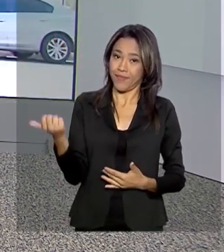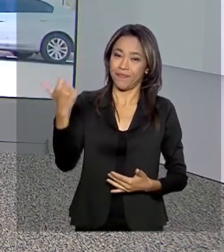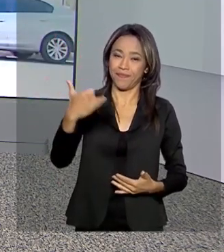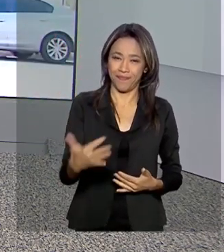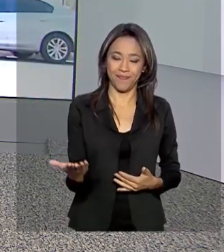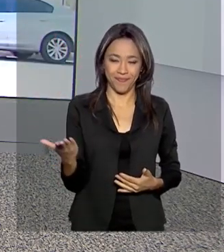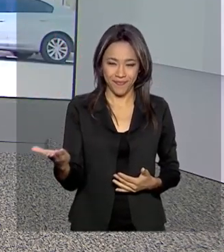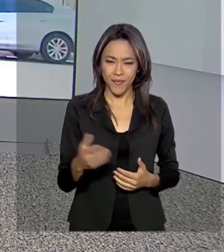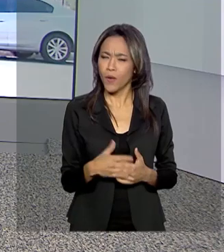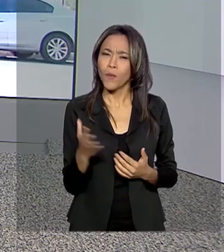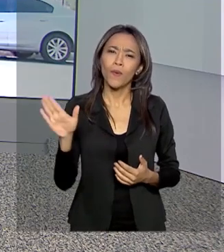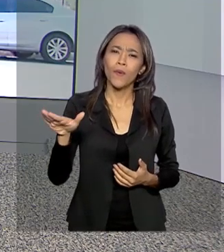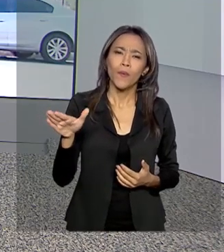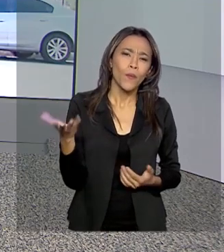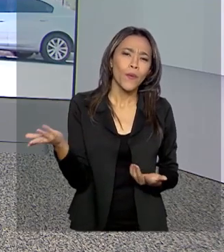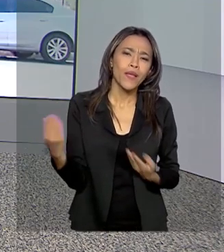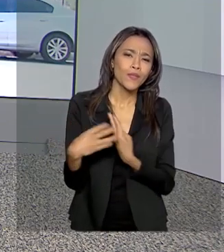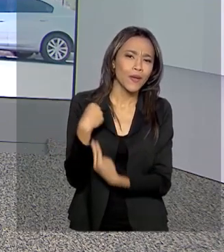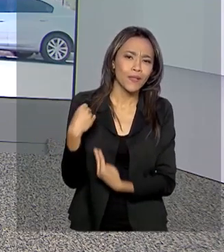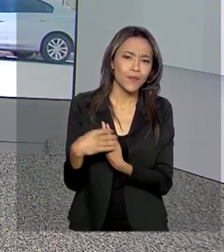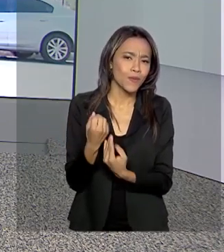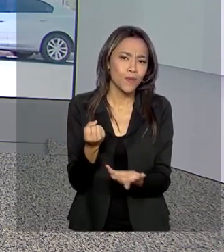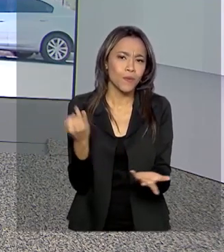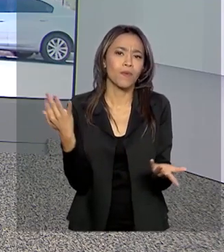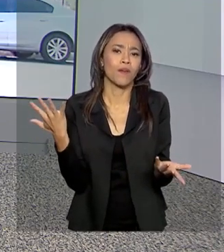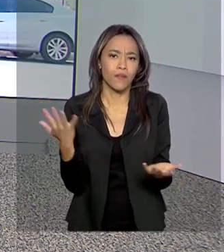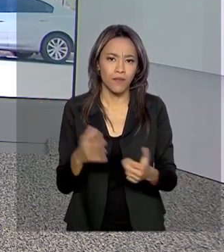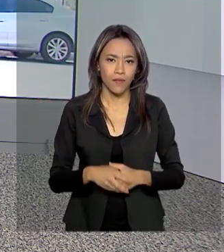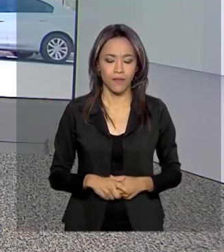dia, Selma. Quais são as recomendações?